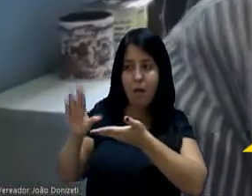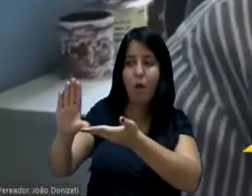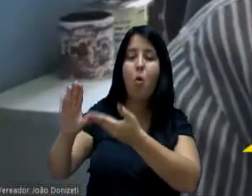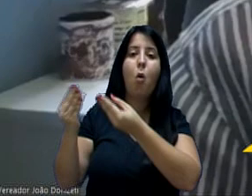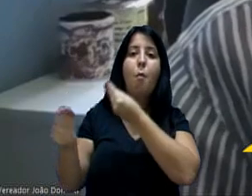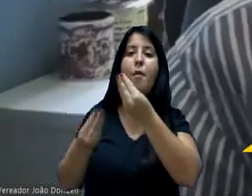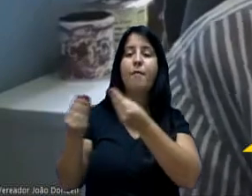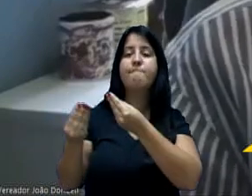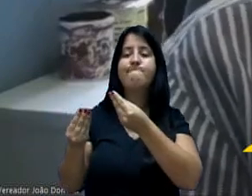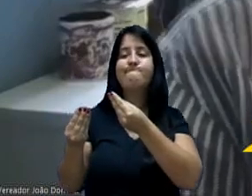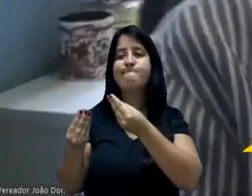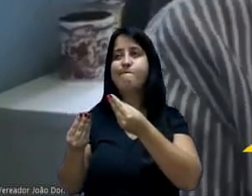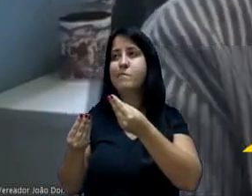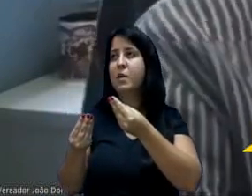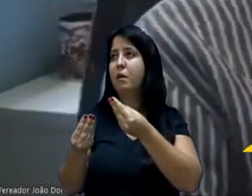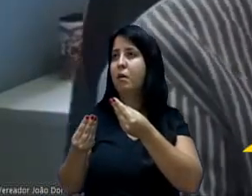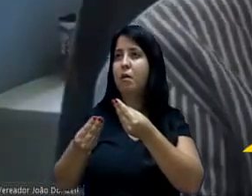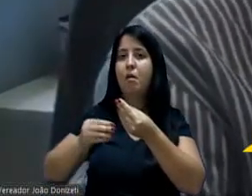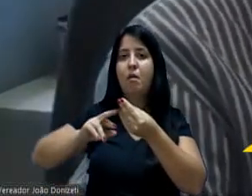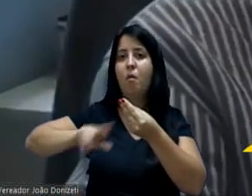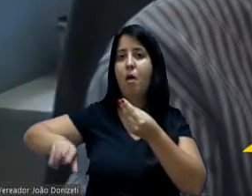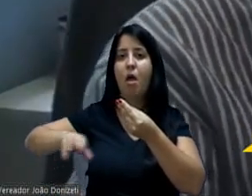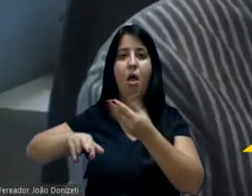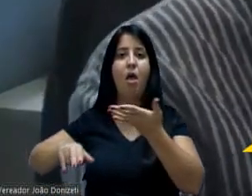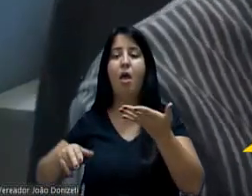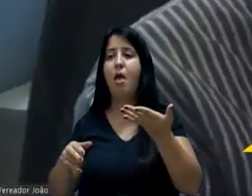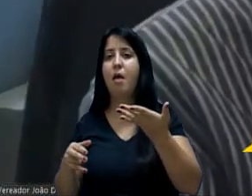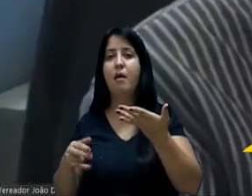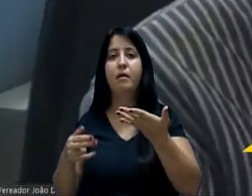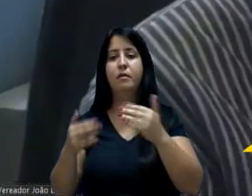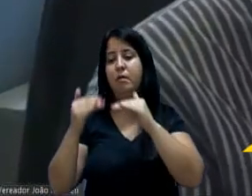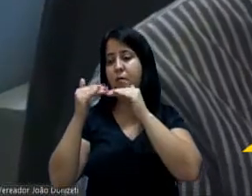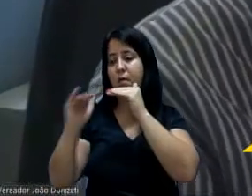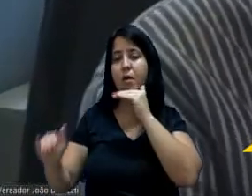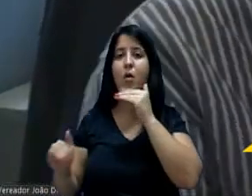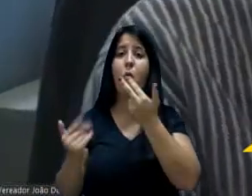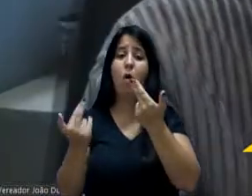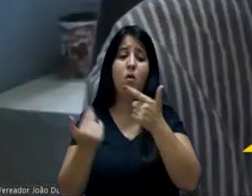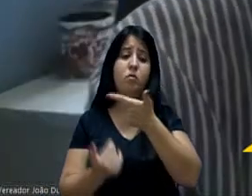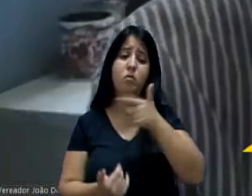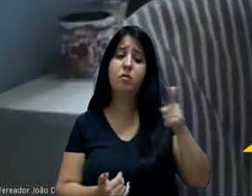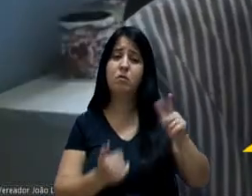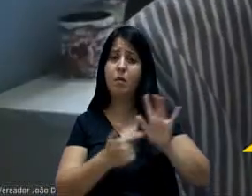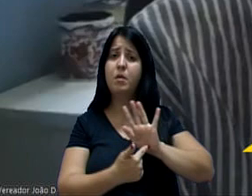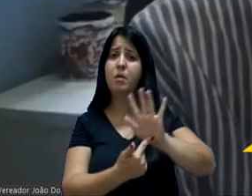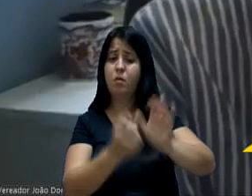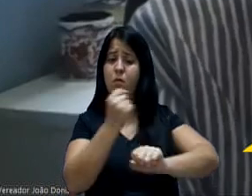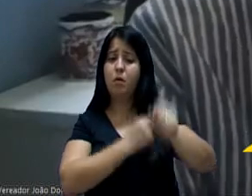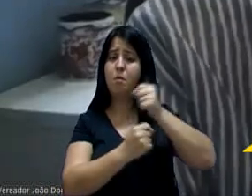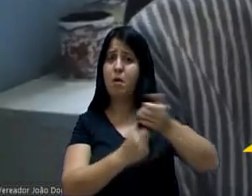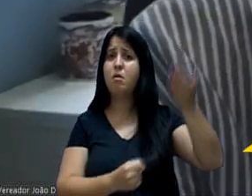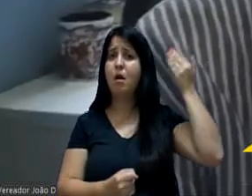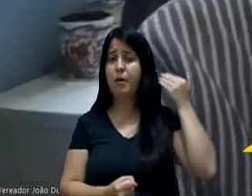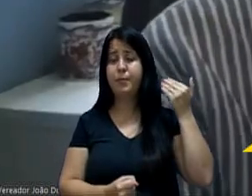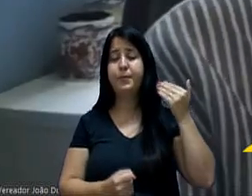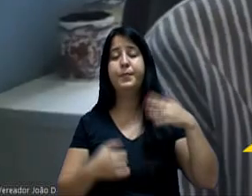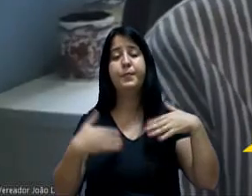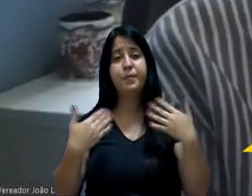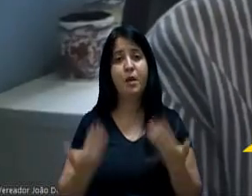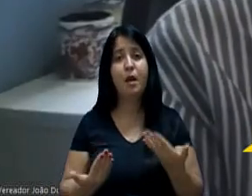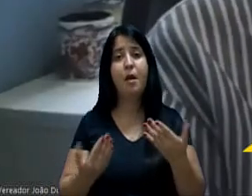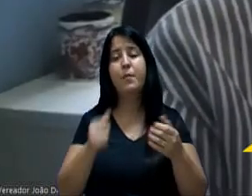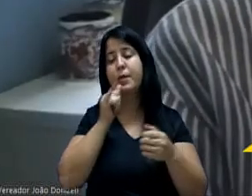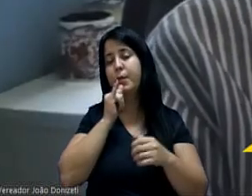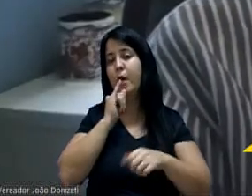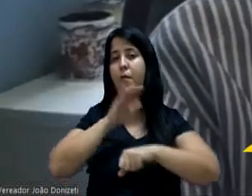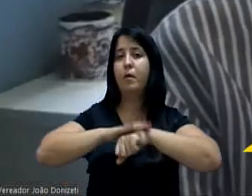tão inconstitucional quanto as emendas apresentadas no ano passado. Até porque, inclusive, para fazer uma